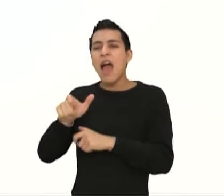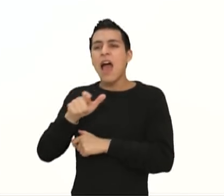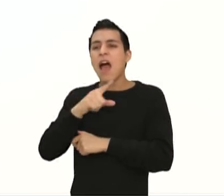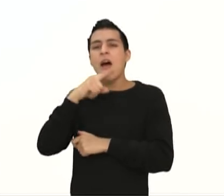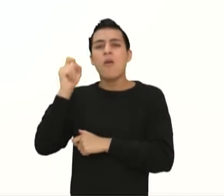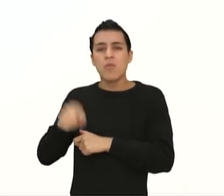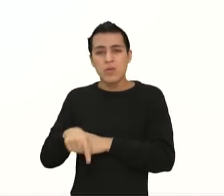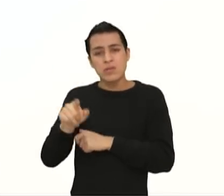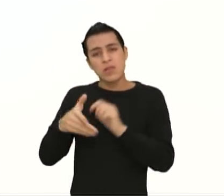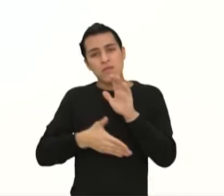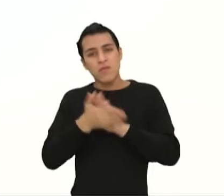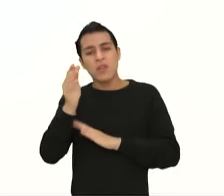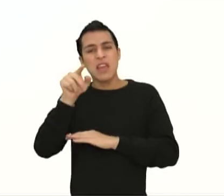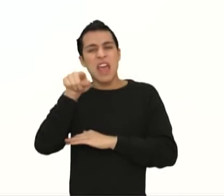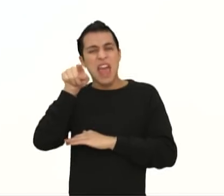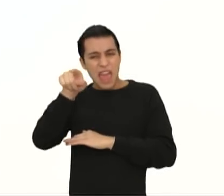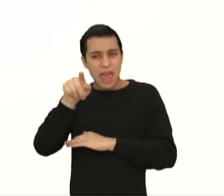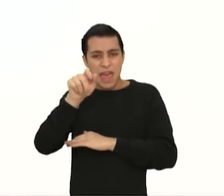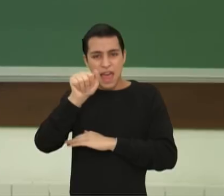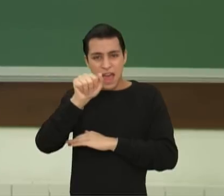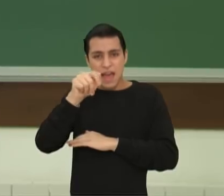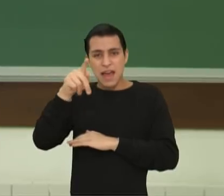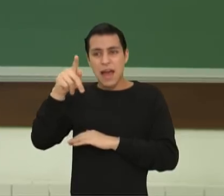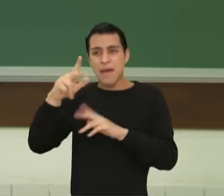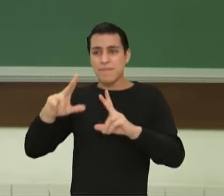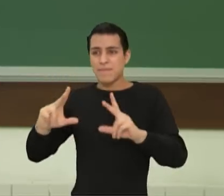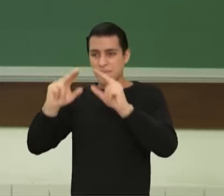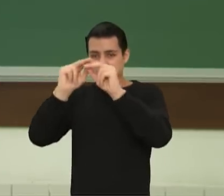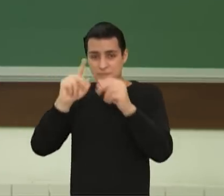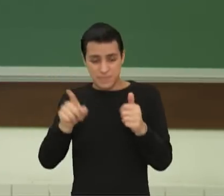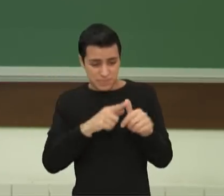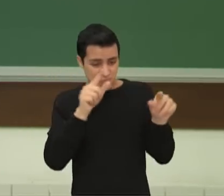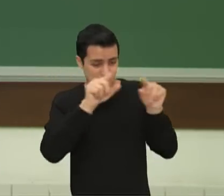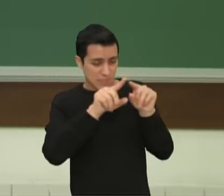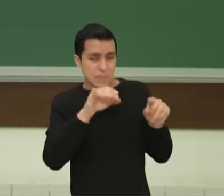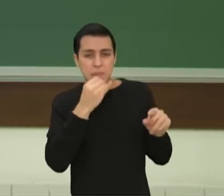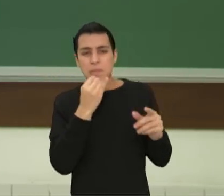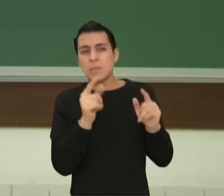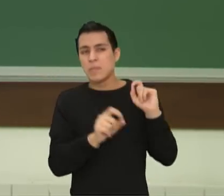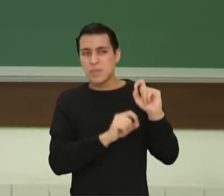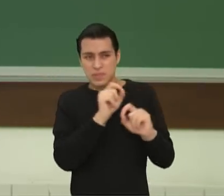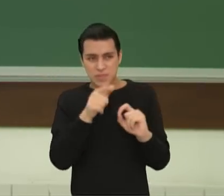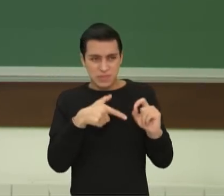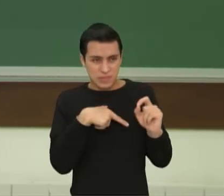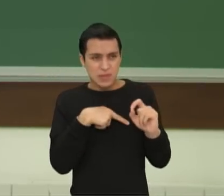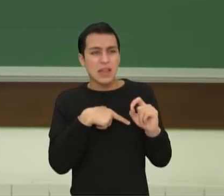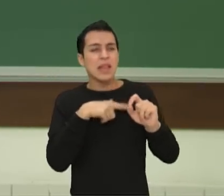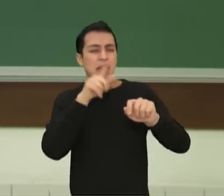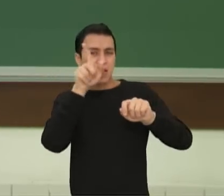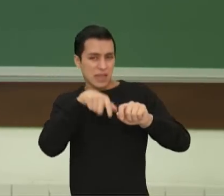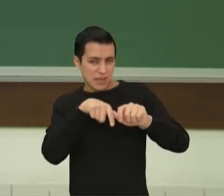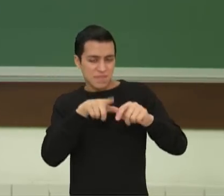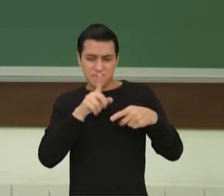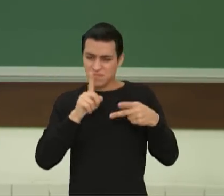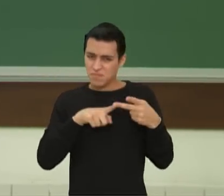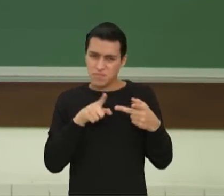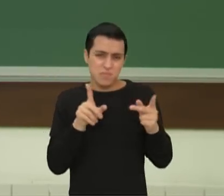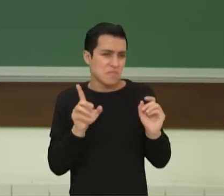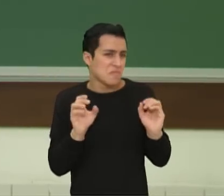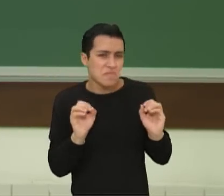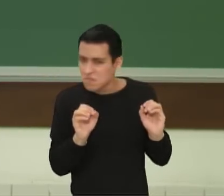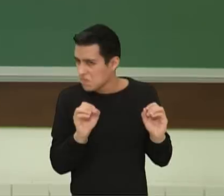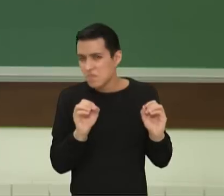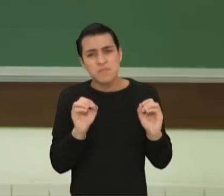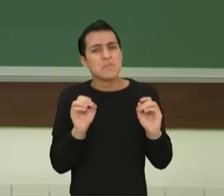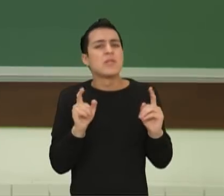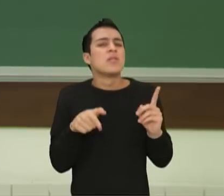Paris. Reparou uma coisa? No primeiro exemplo, nós temos a ocorrência da crase. No segundo, já não